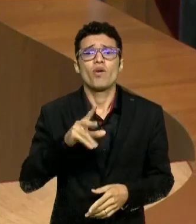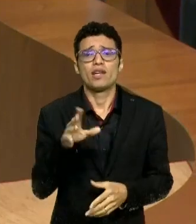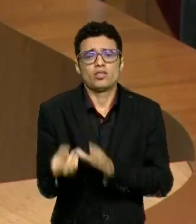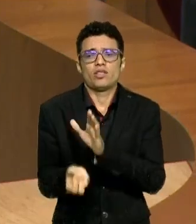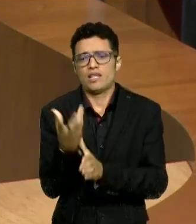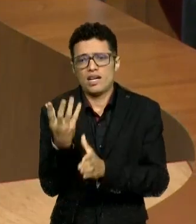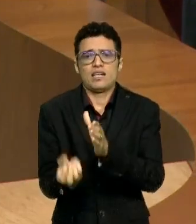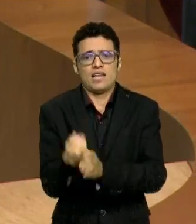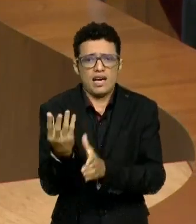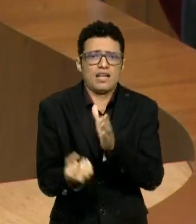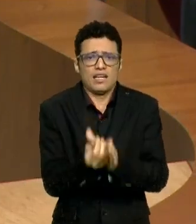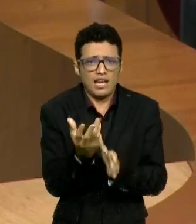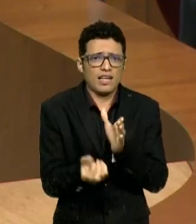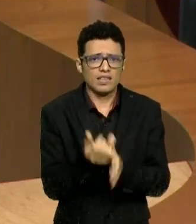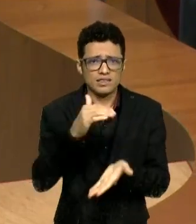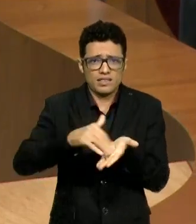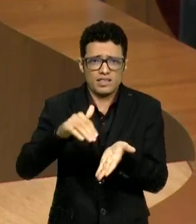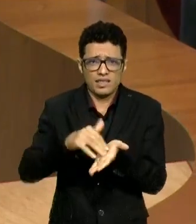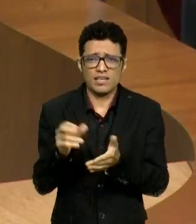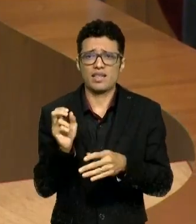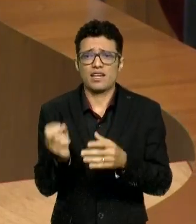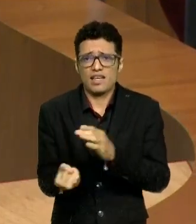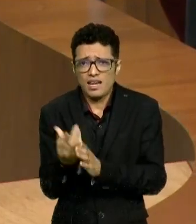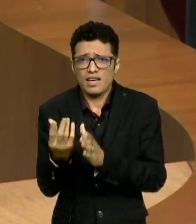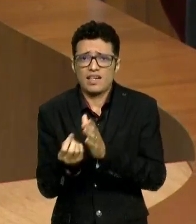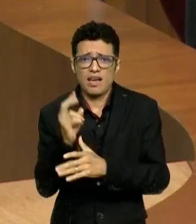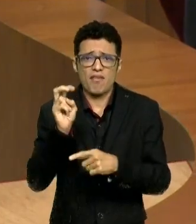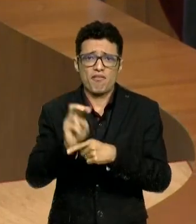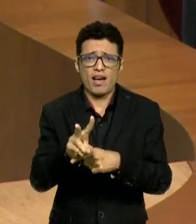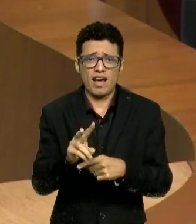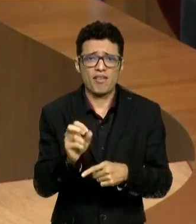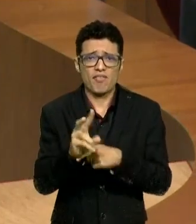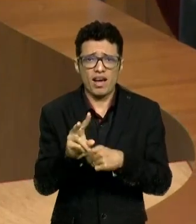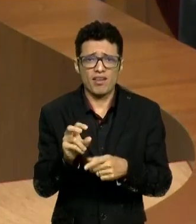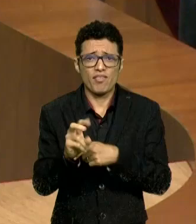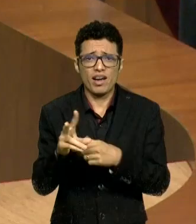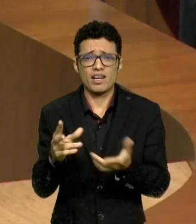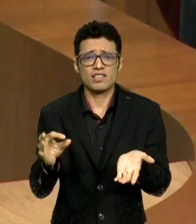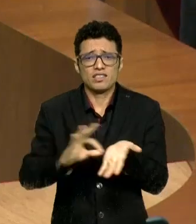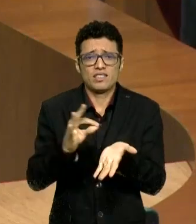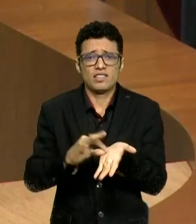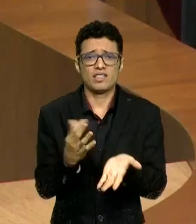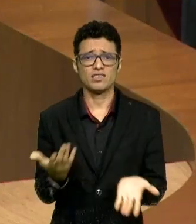adjunta, criando cargos comissionados. São ações políticas,